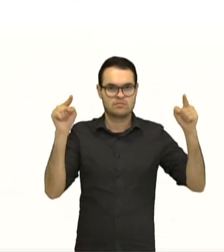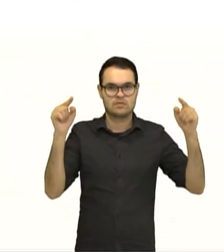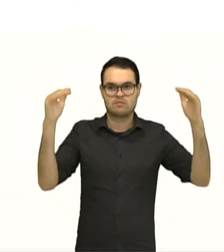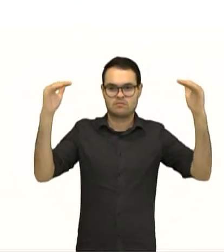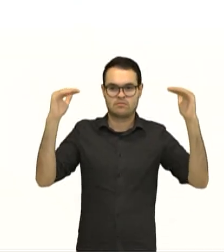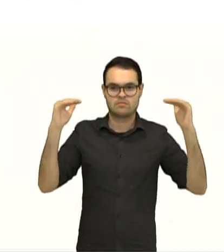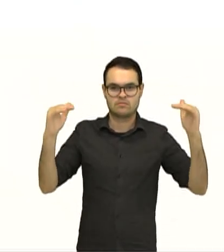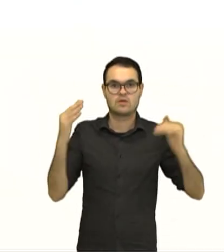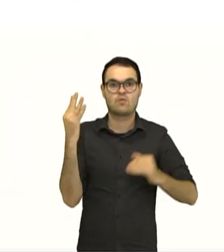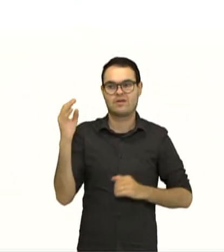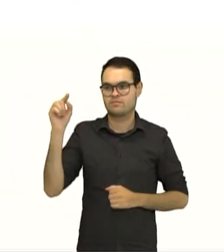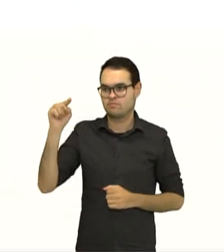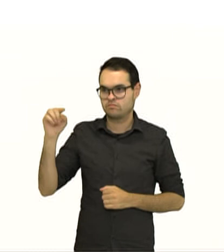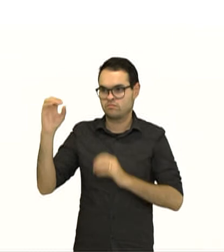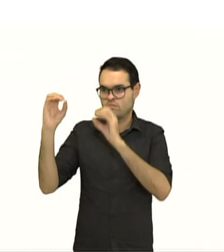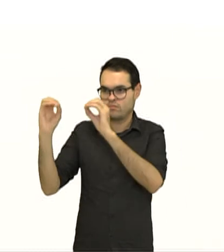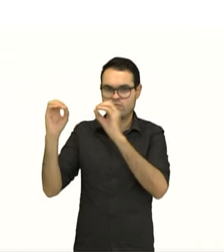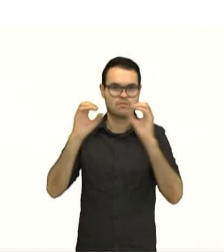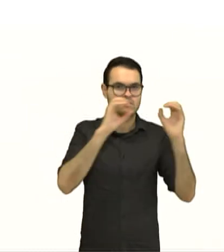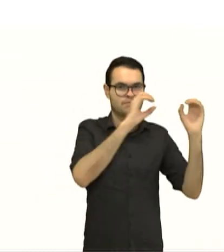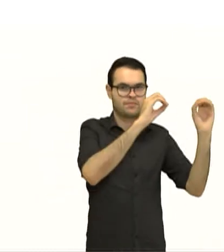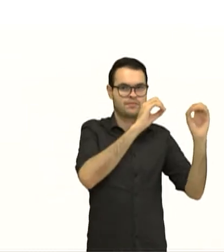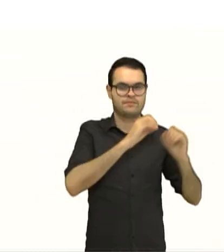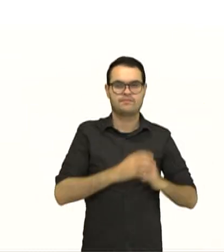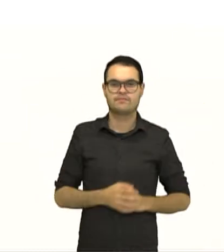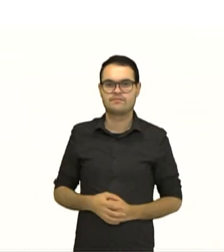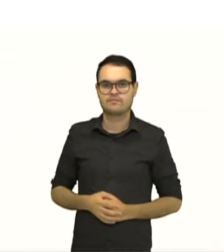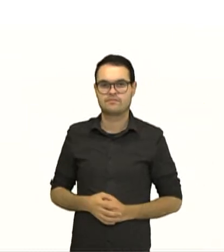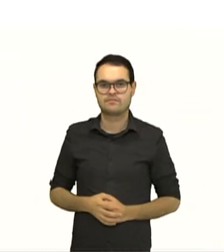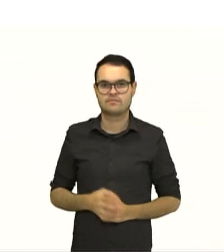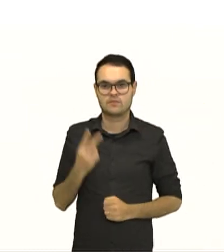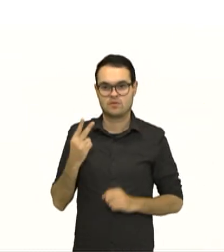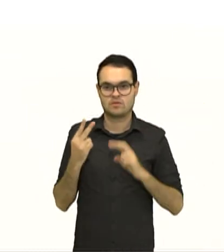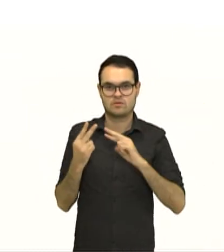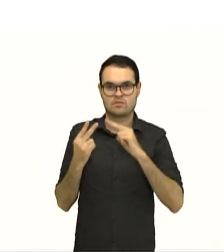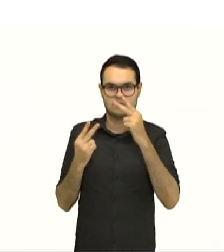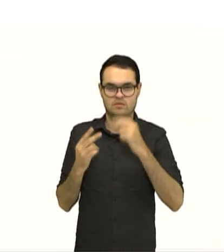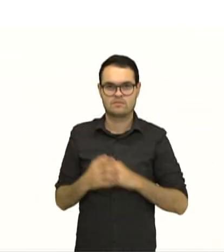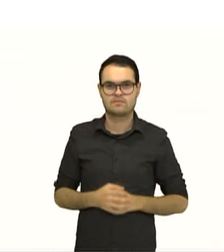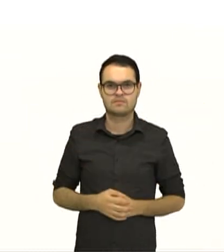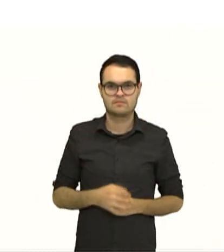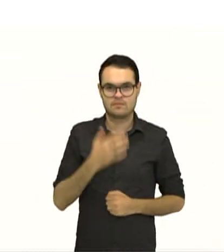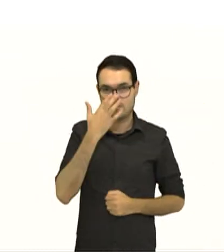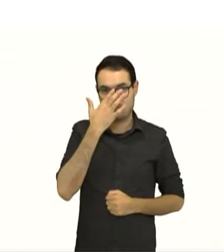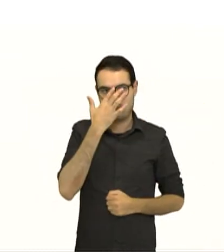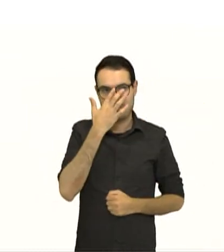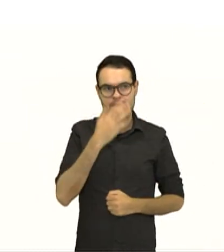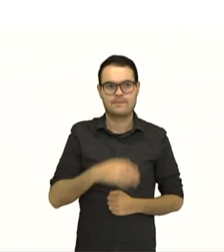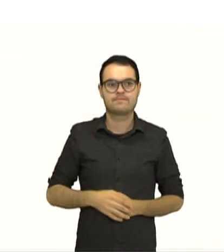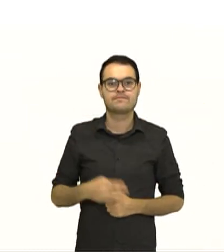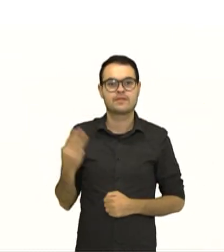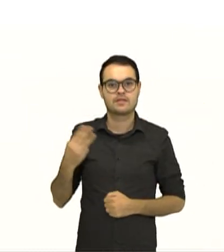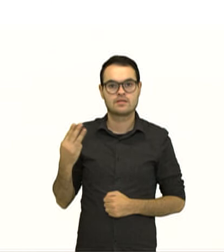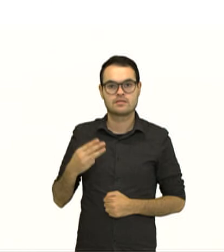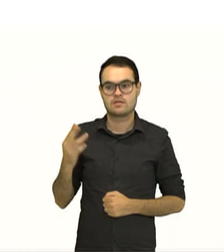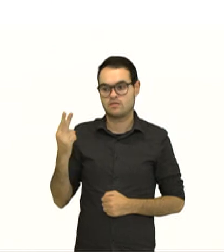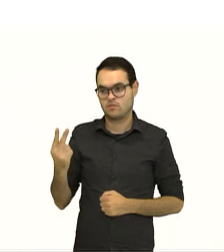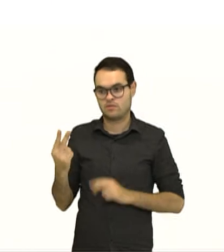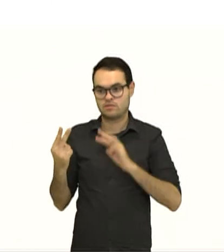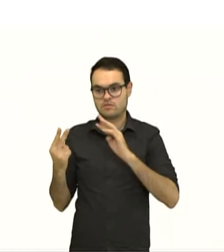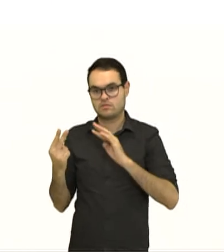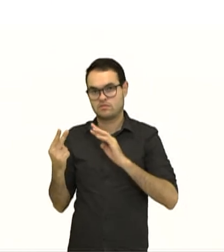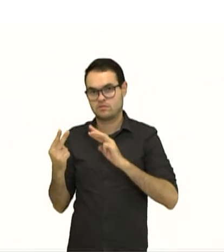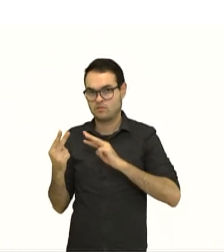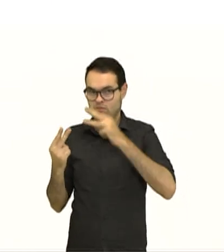quatro bolinhas, ó, 2 ao quadrado, na segunda vez. Na terceira vez, eu tenho 2 elevado ao cubo, que vai dar